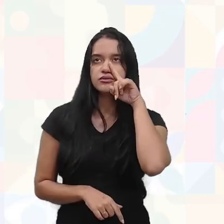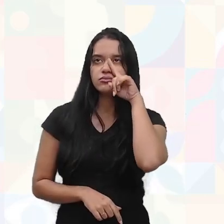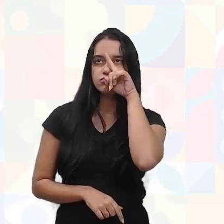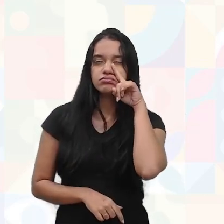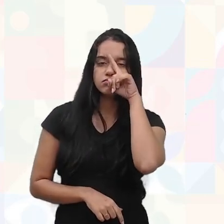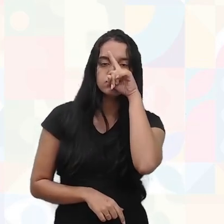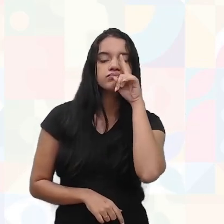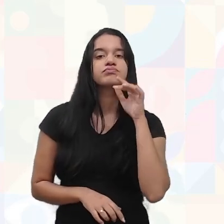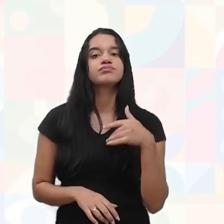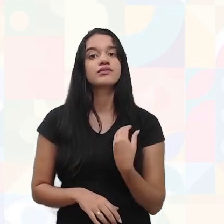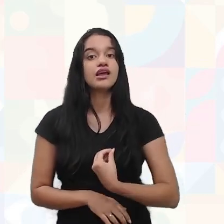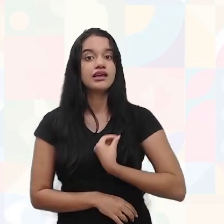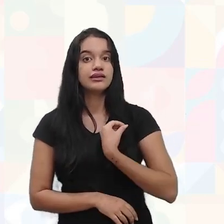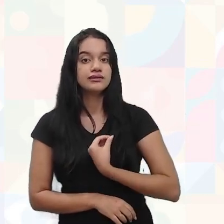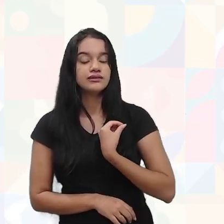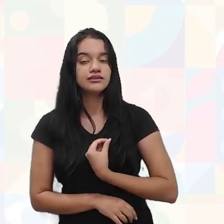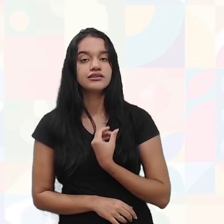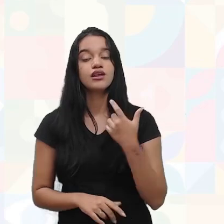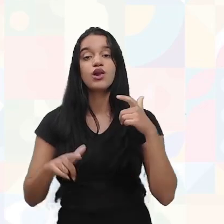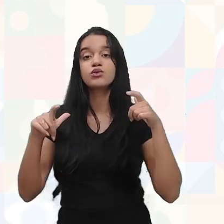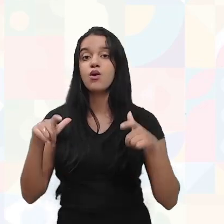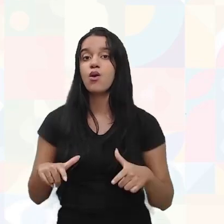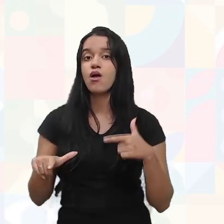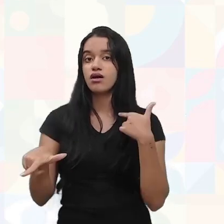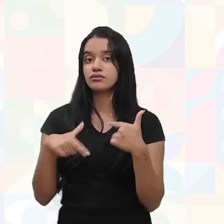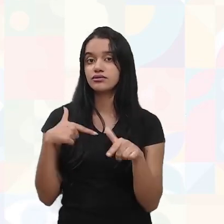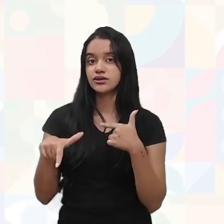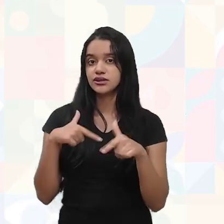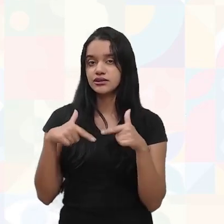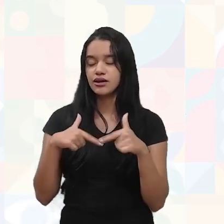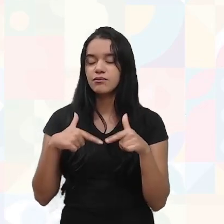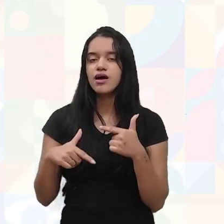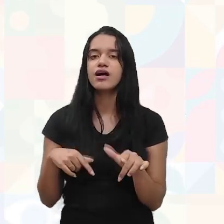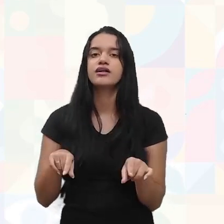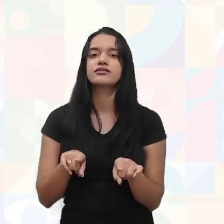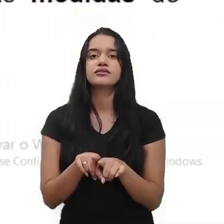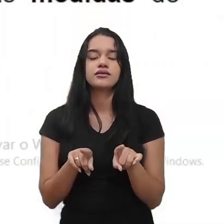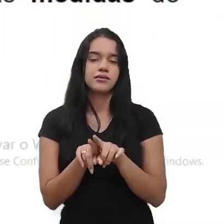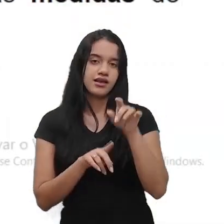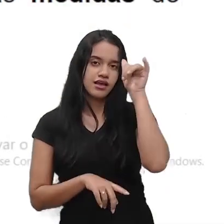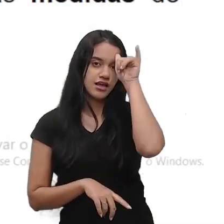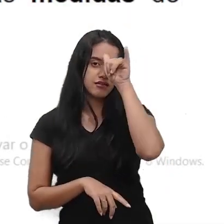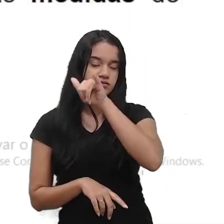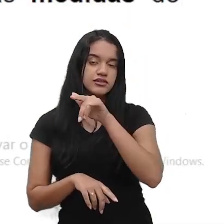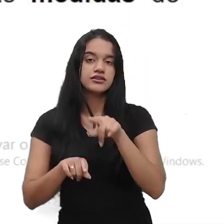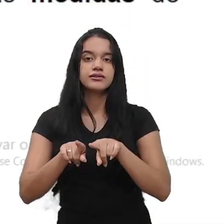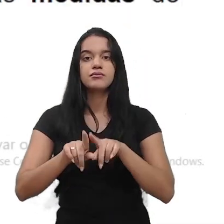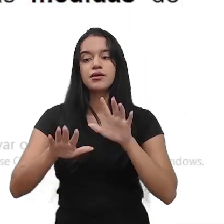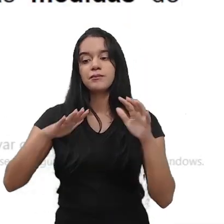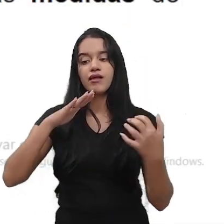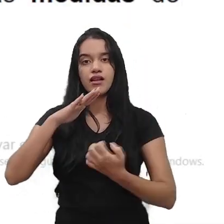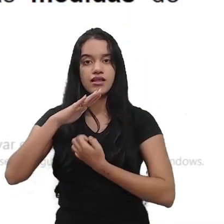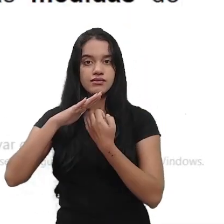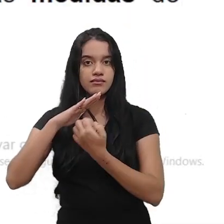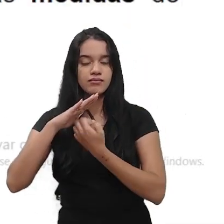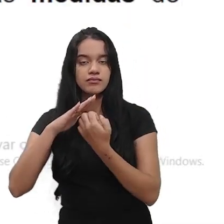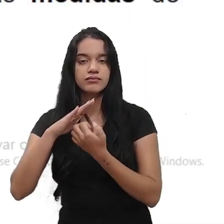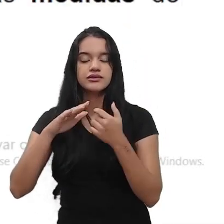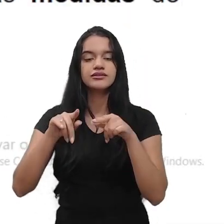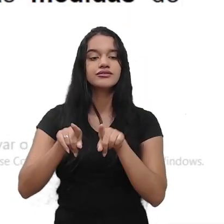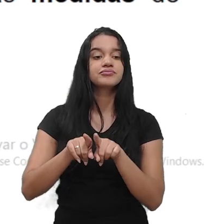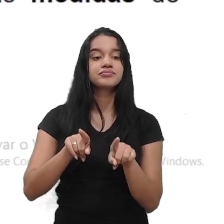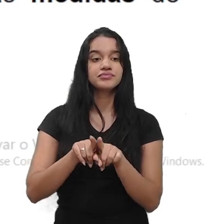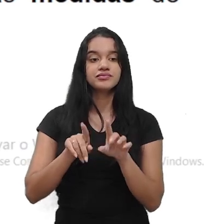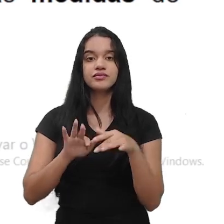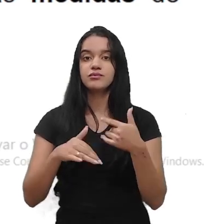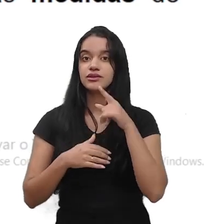ocupacionais existentes no local de trabalho, as medidas de prevenção adotadas pela empresa para eliminar ou reduzir